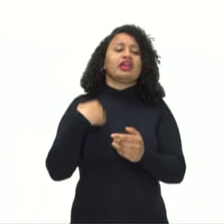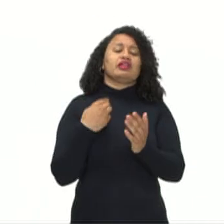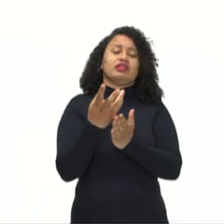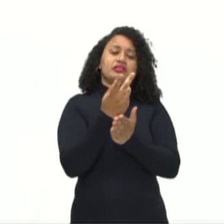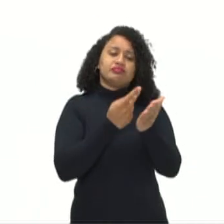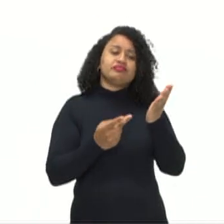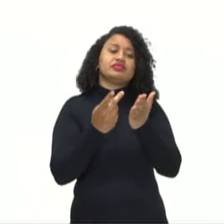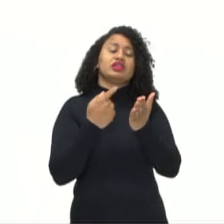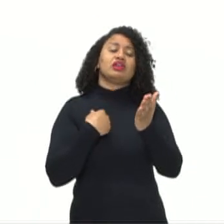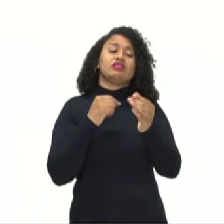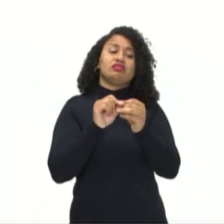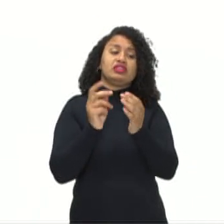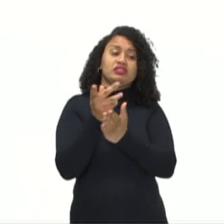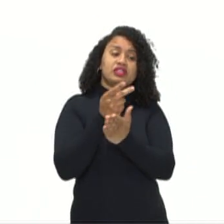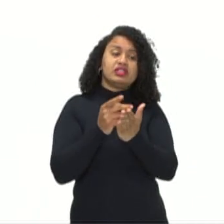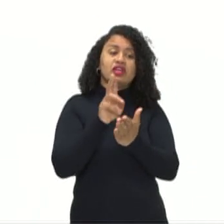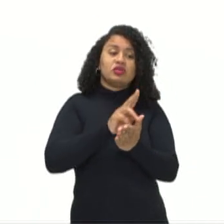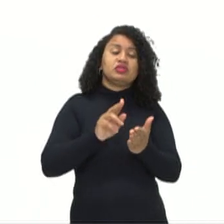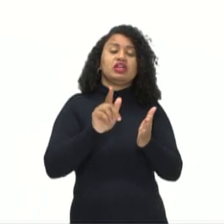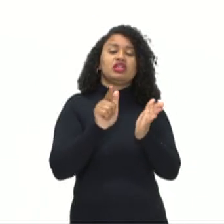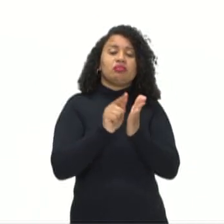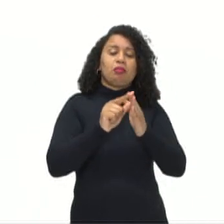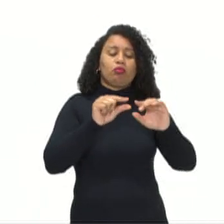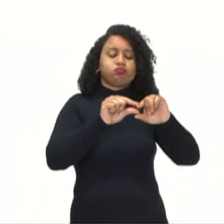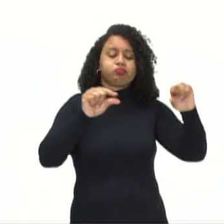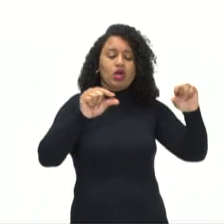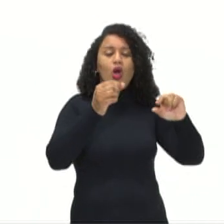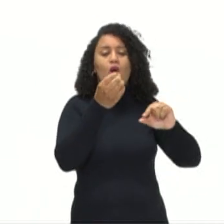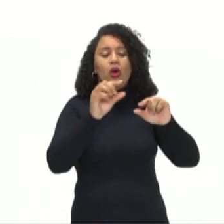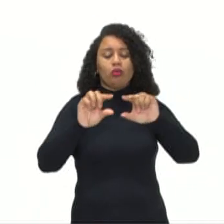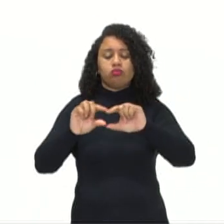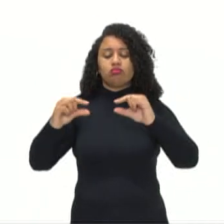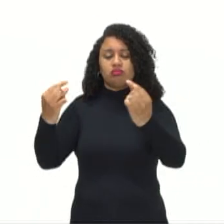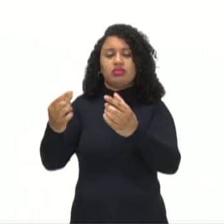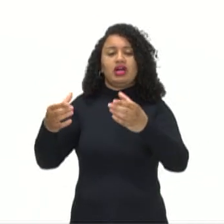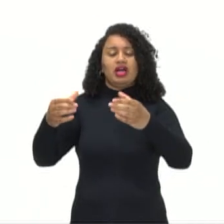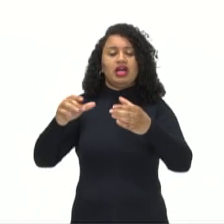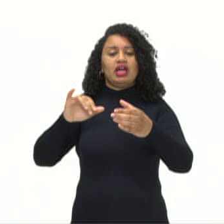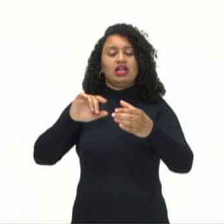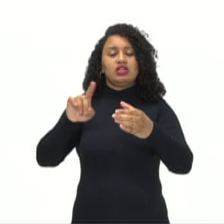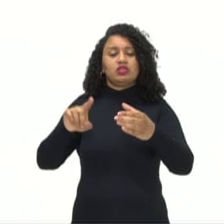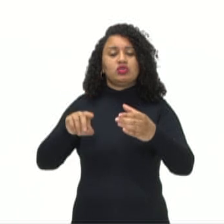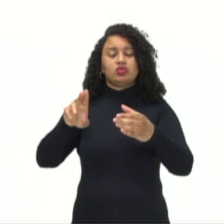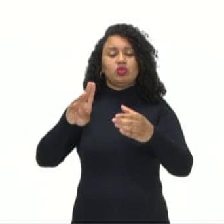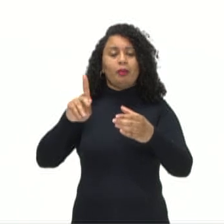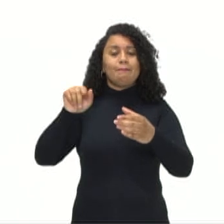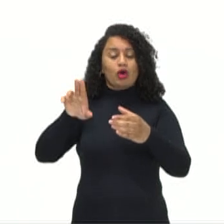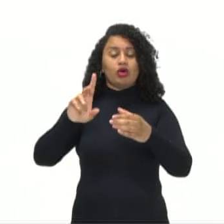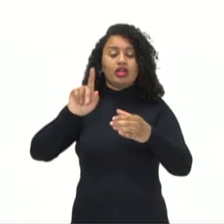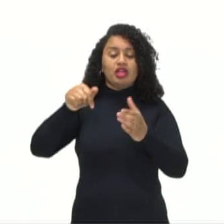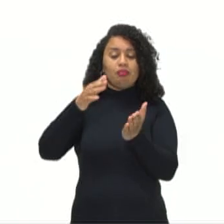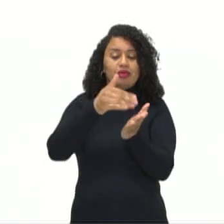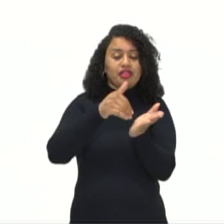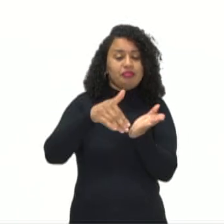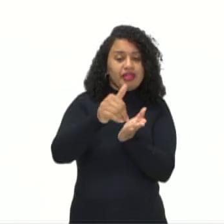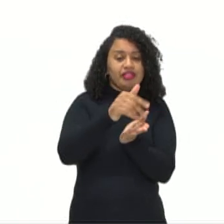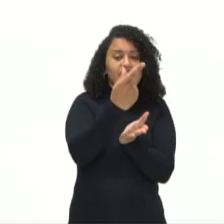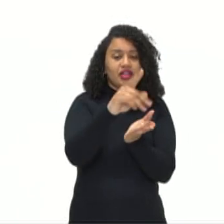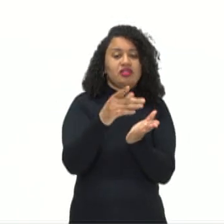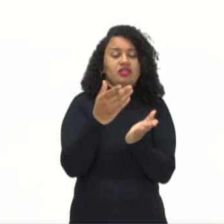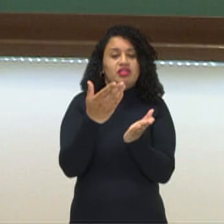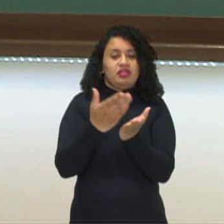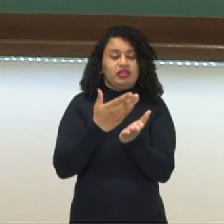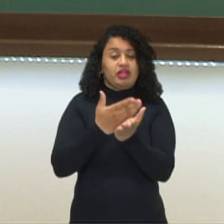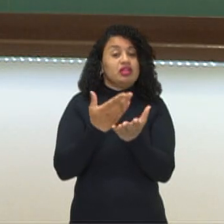desenho, utilizando de papelão ou bandeja de isopor, depois aplicar com tinta guache em seu caderno. Então, o que vocês vão